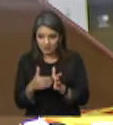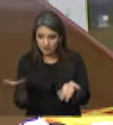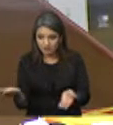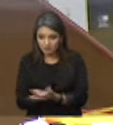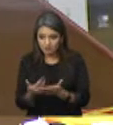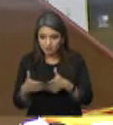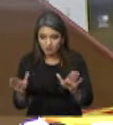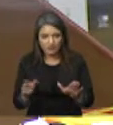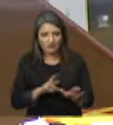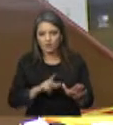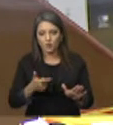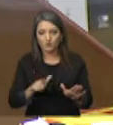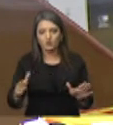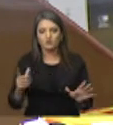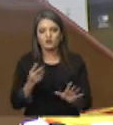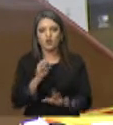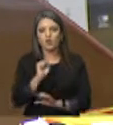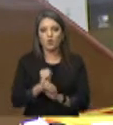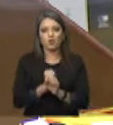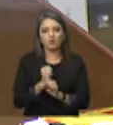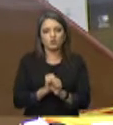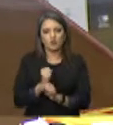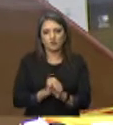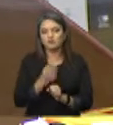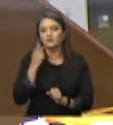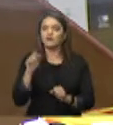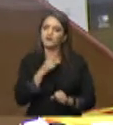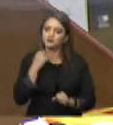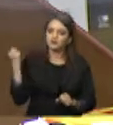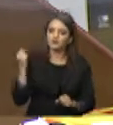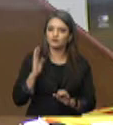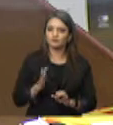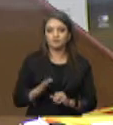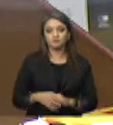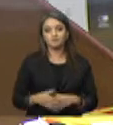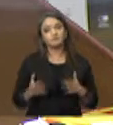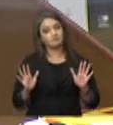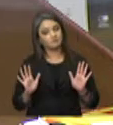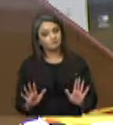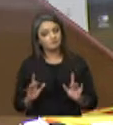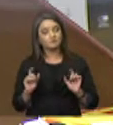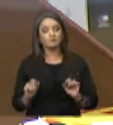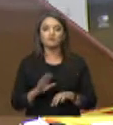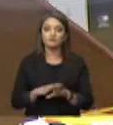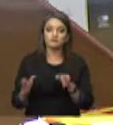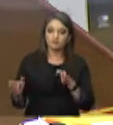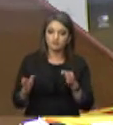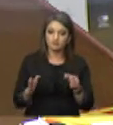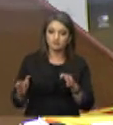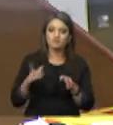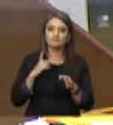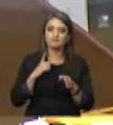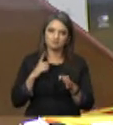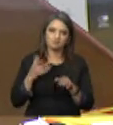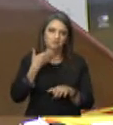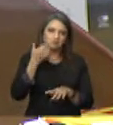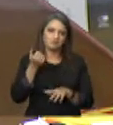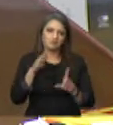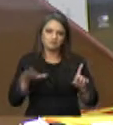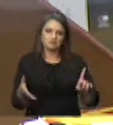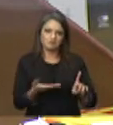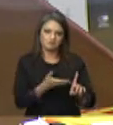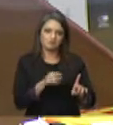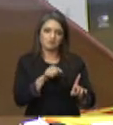para que a prescrição tem esse Consumado segundo A sistemática instituída pela nova lei Entretanto a prescrição intercorrente beneficia a ré